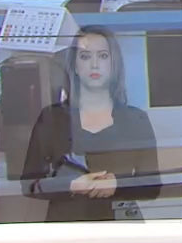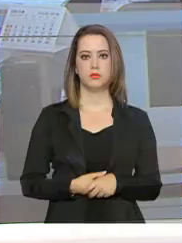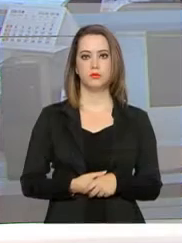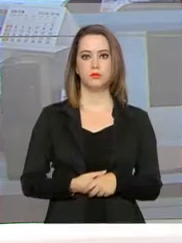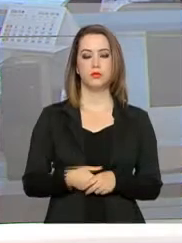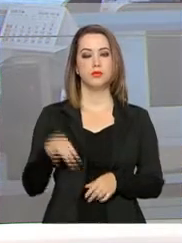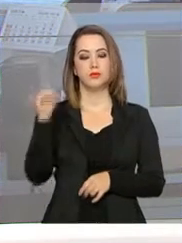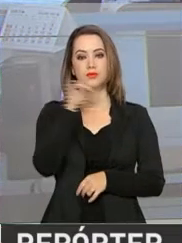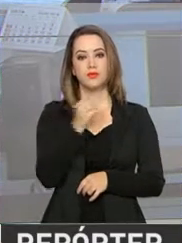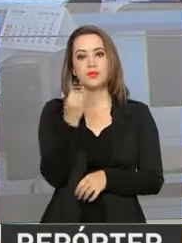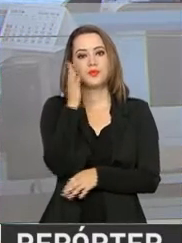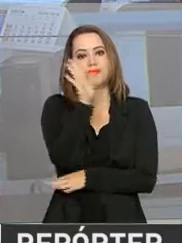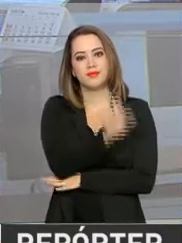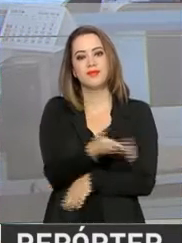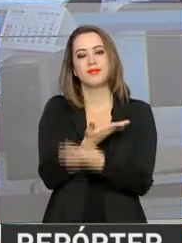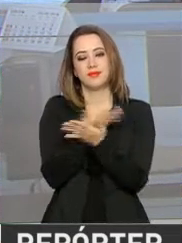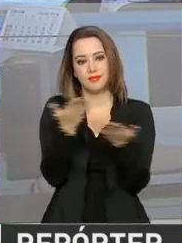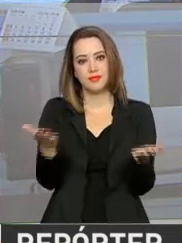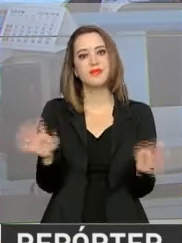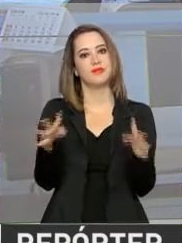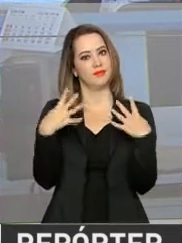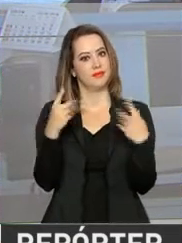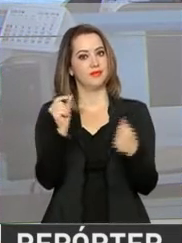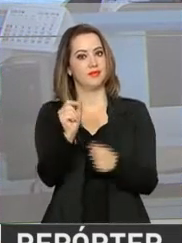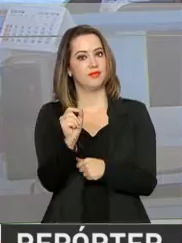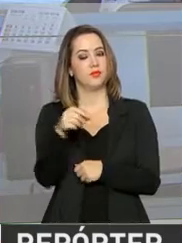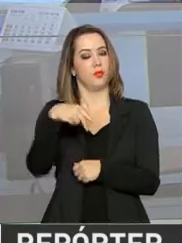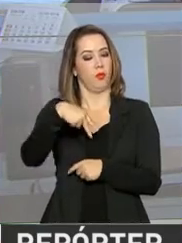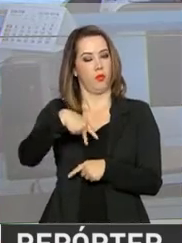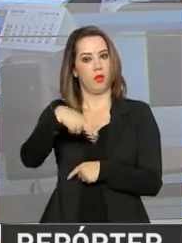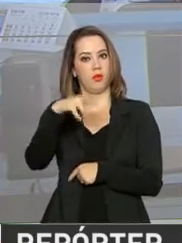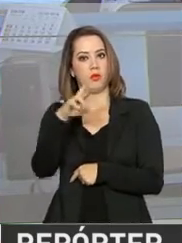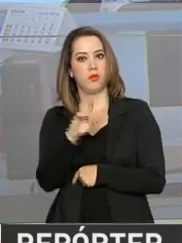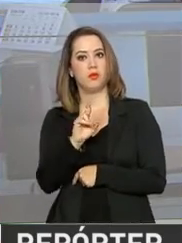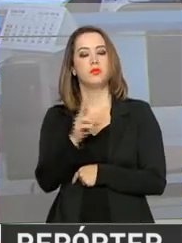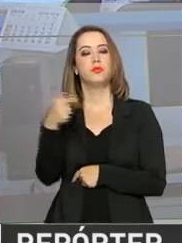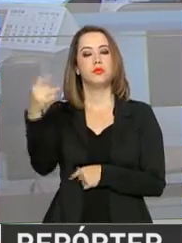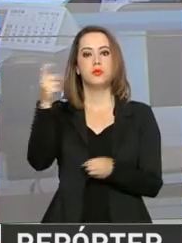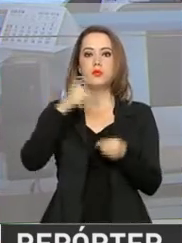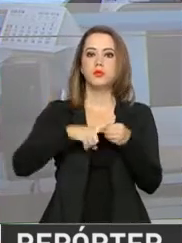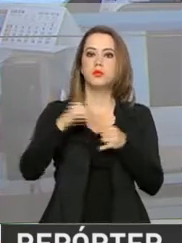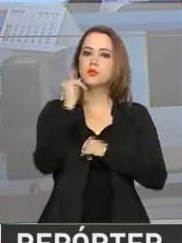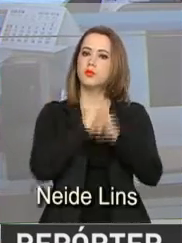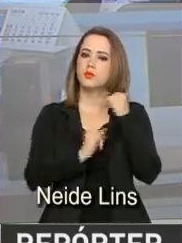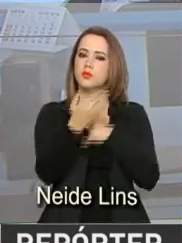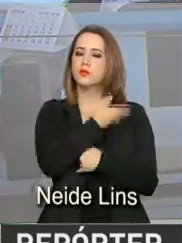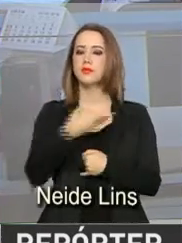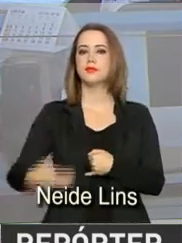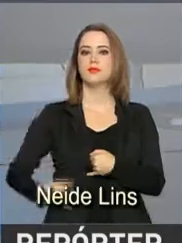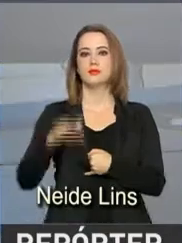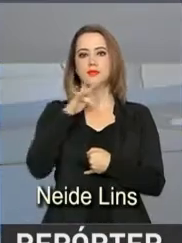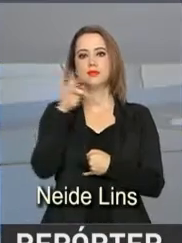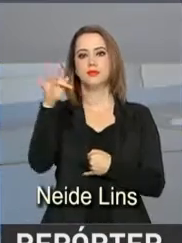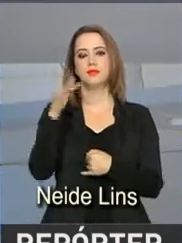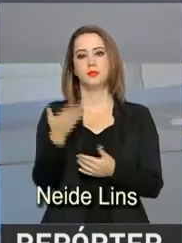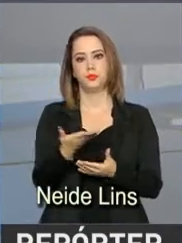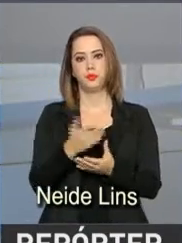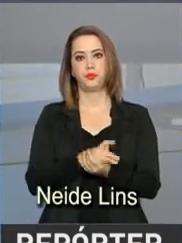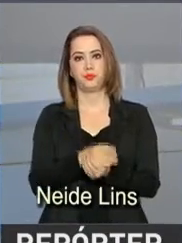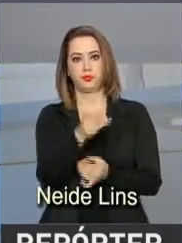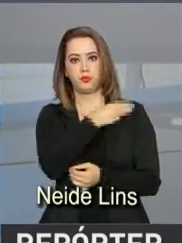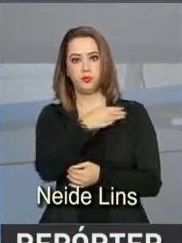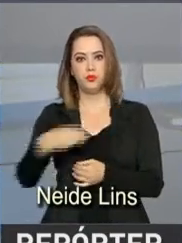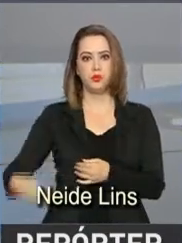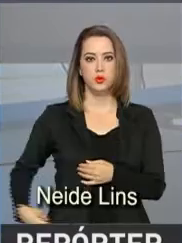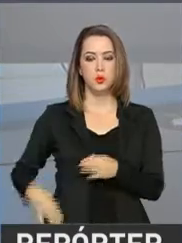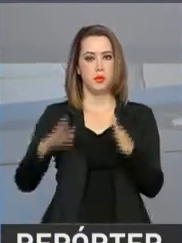olá uma boa tarde pra você que nos assiste o repórter nbr está de volta com as notícias do governo federal o ministro chefe